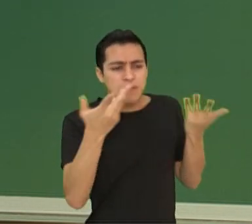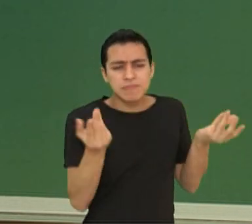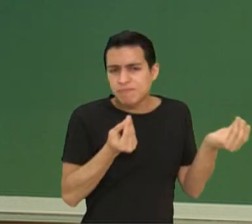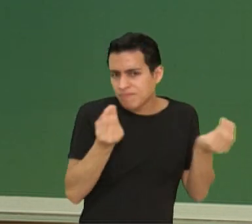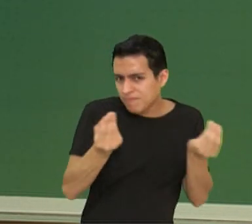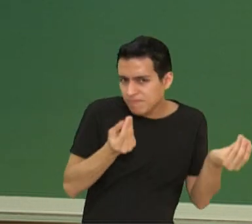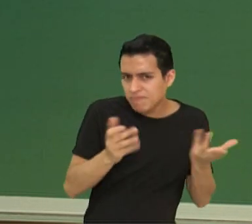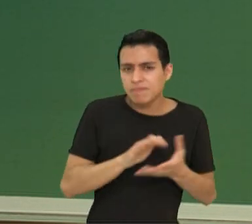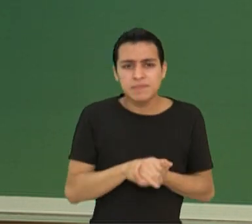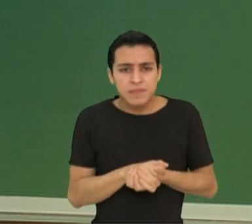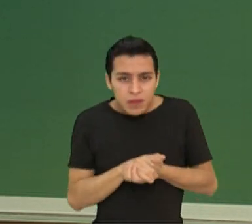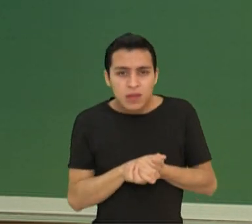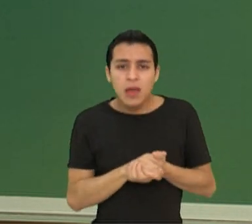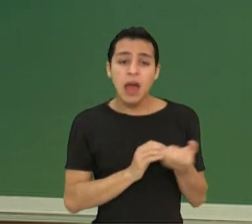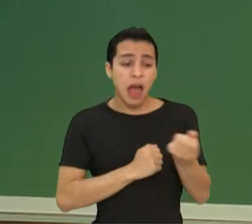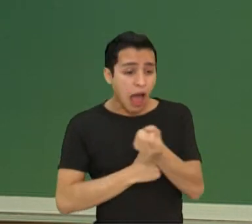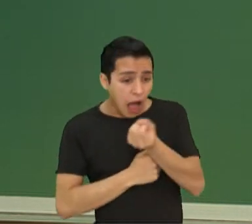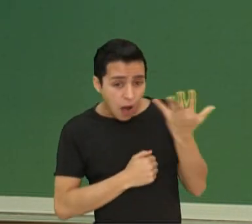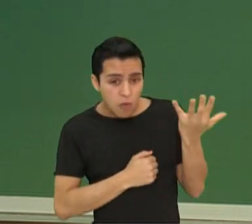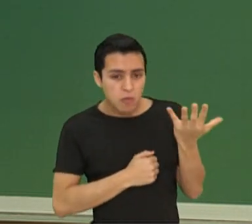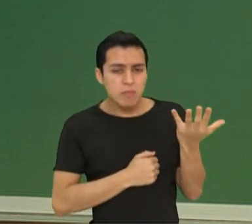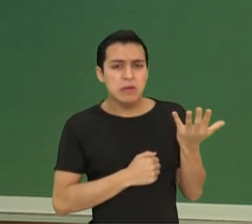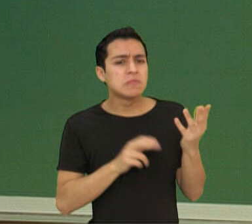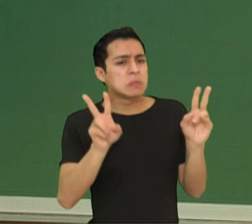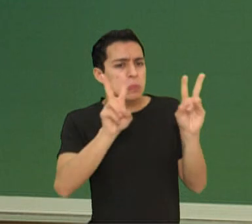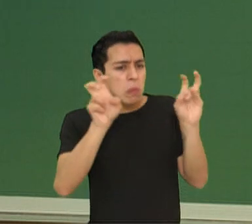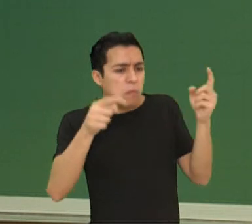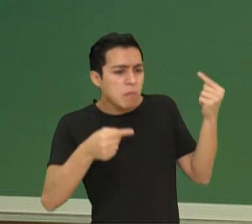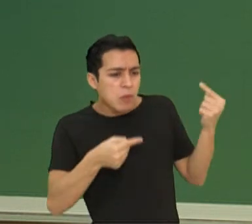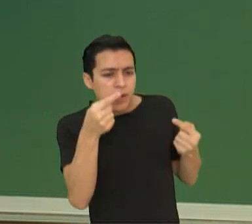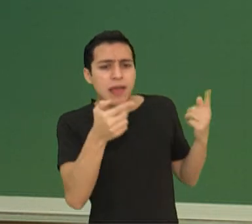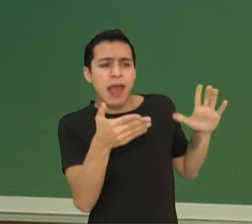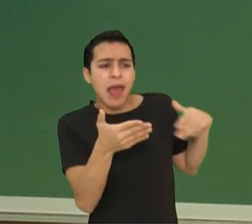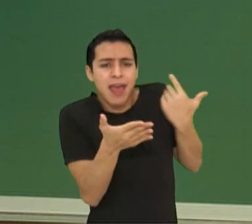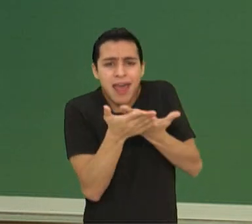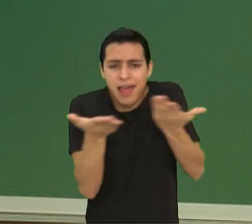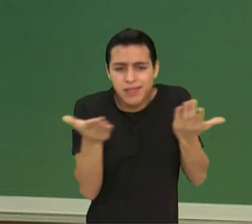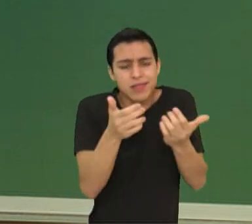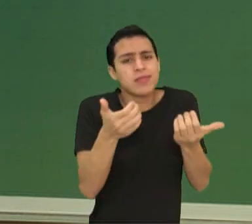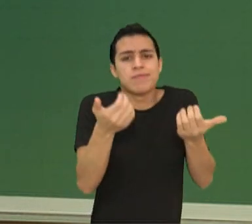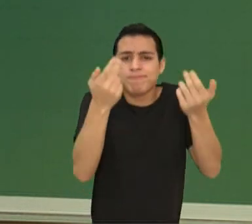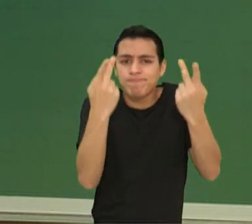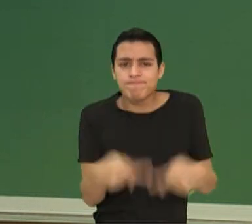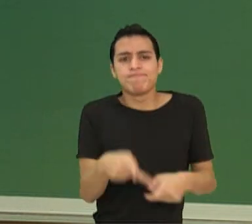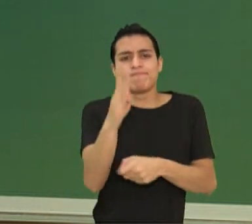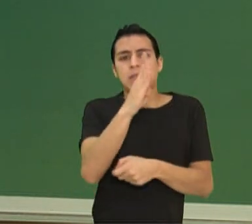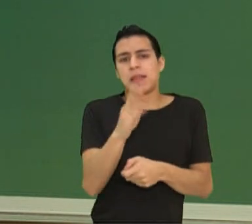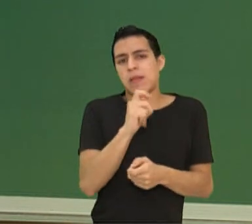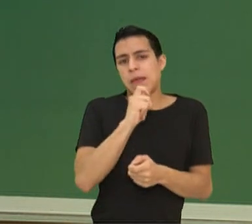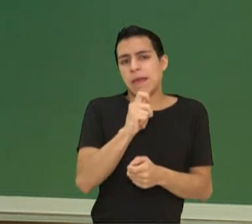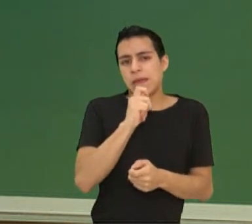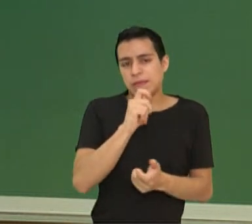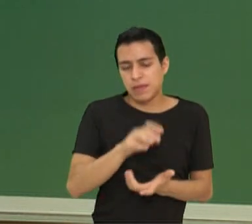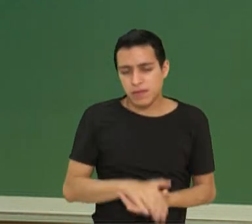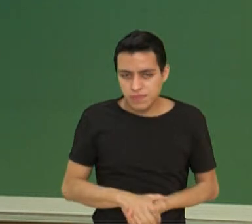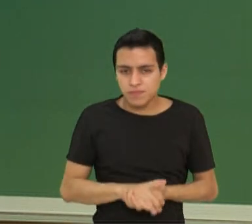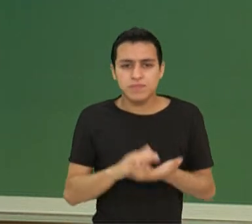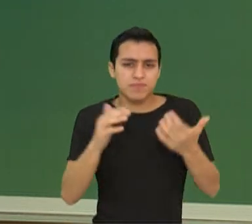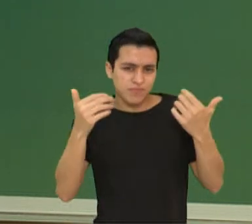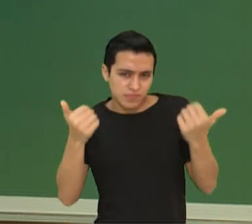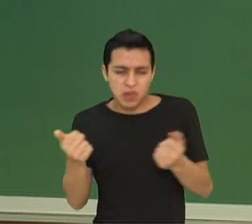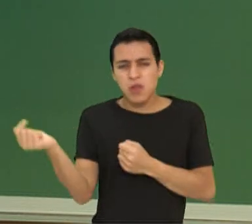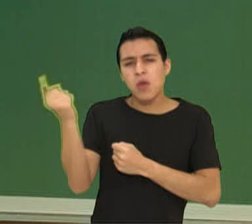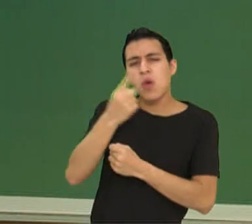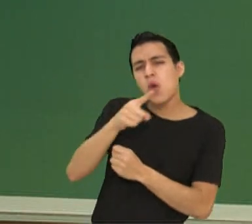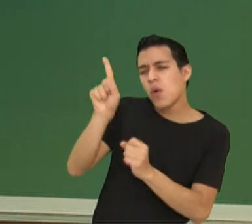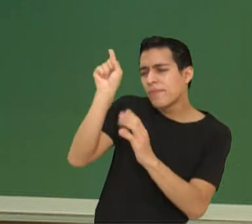patrimonial. Então, algumas questões políticas continuam vigorando desde esse momento. E vamos de uma